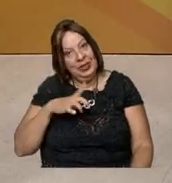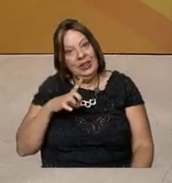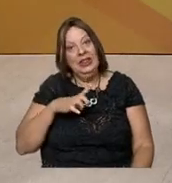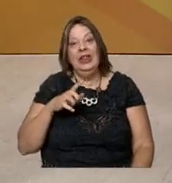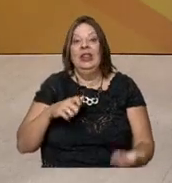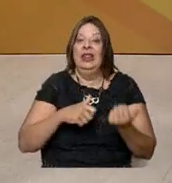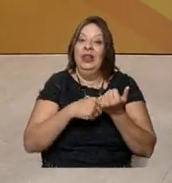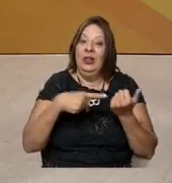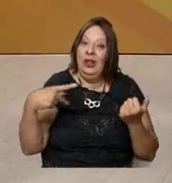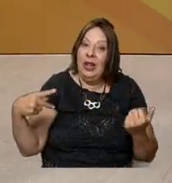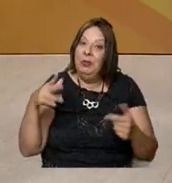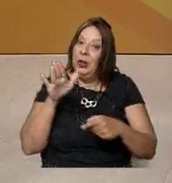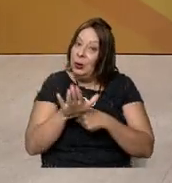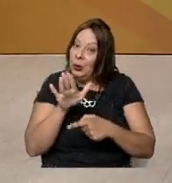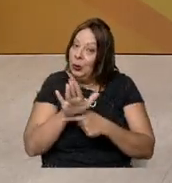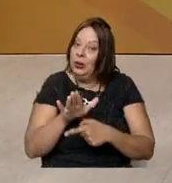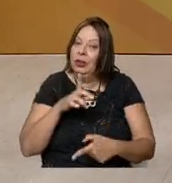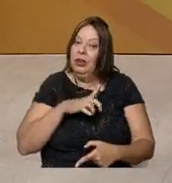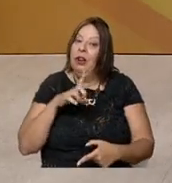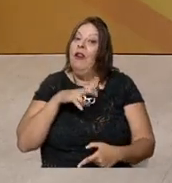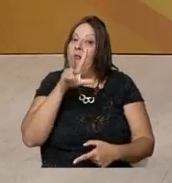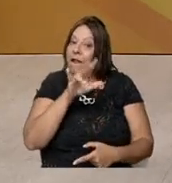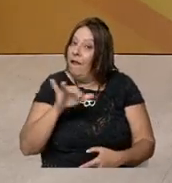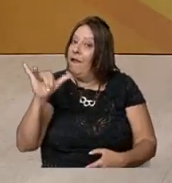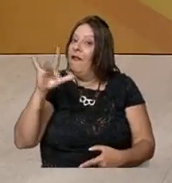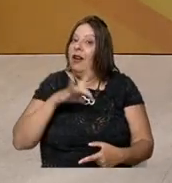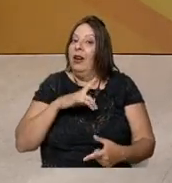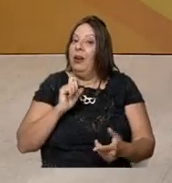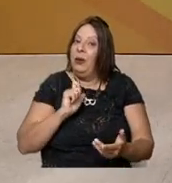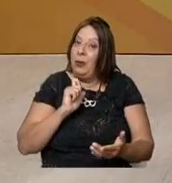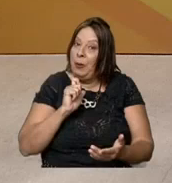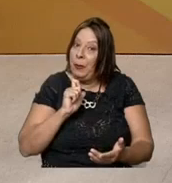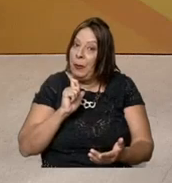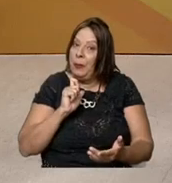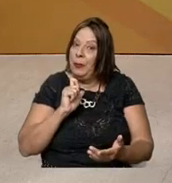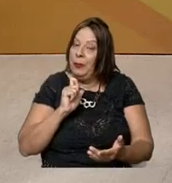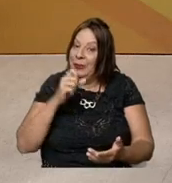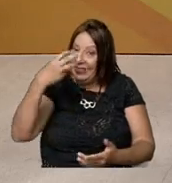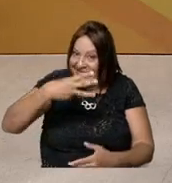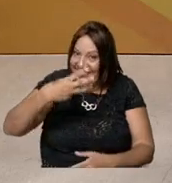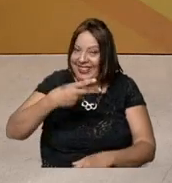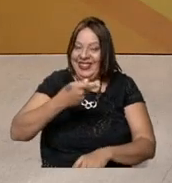te ajuda a realizar. Pois é, vai aumentando o din-din, pois é hora do nosso